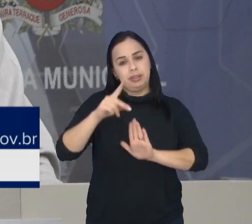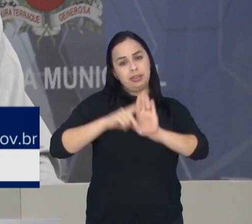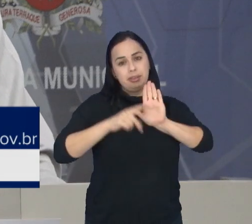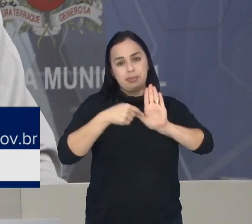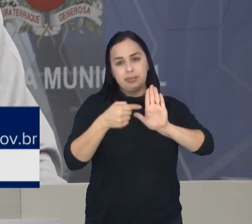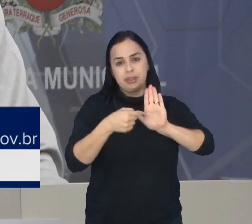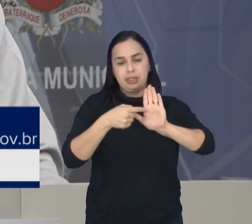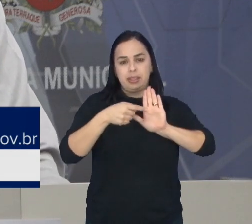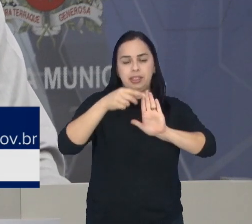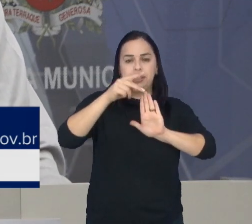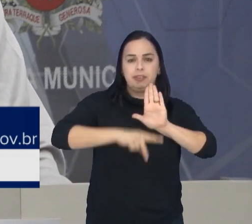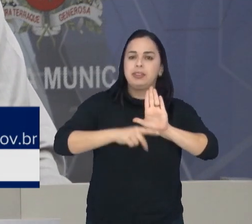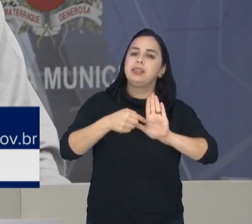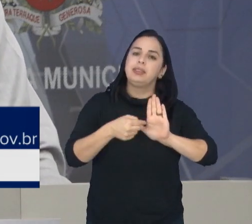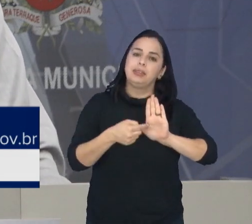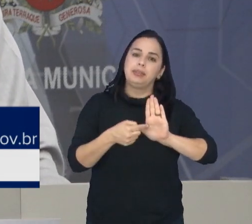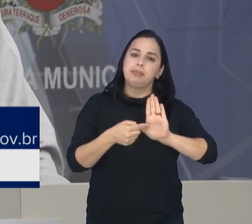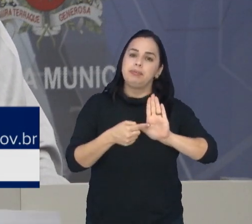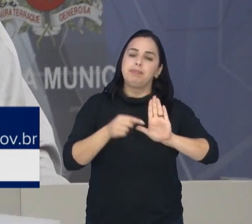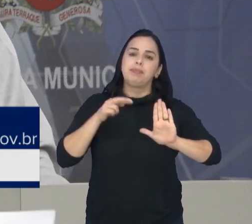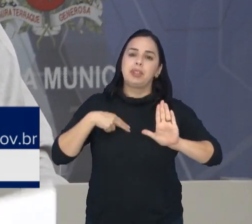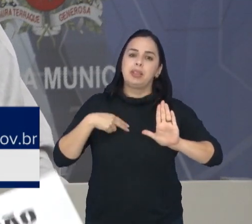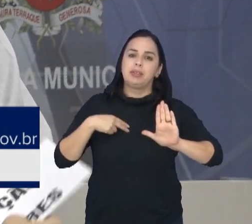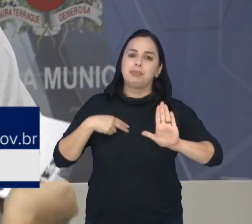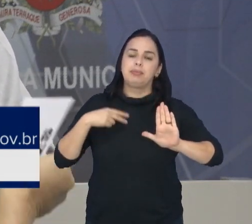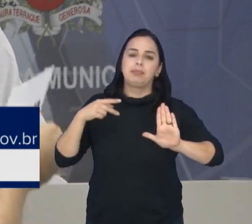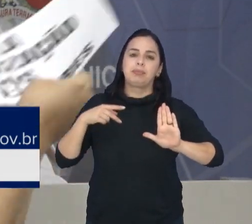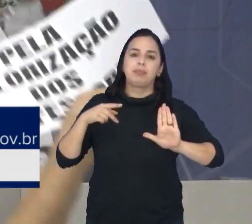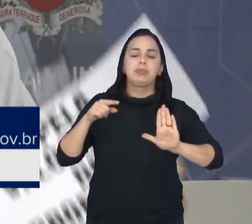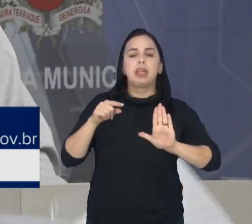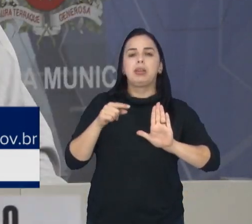que ele não respeita